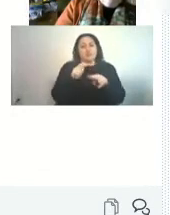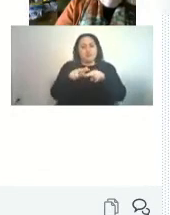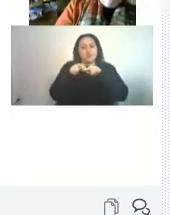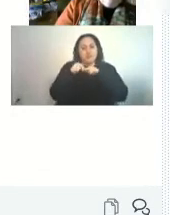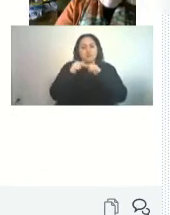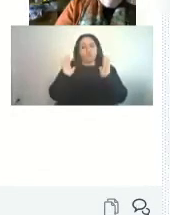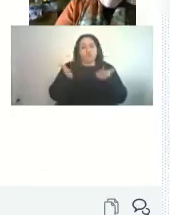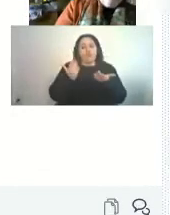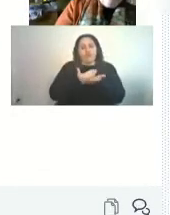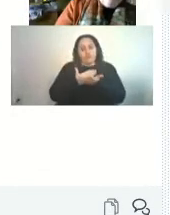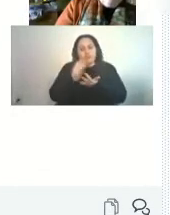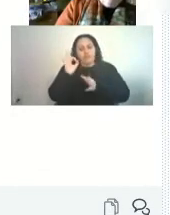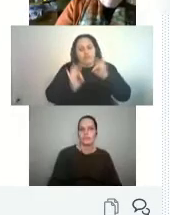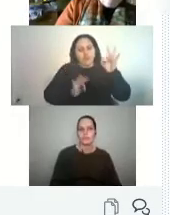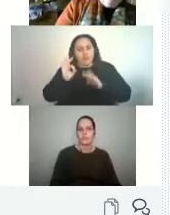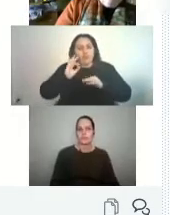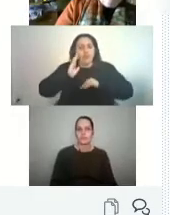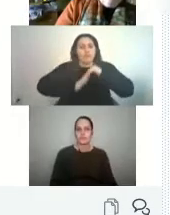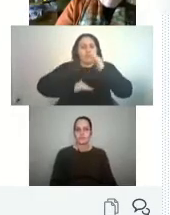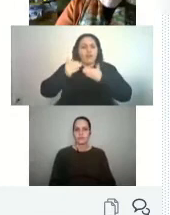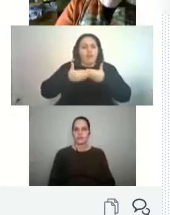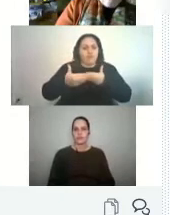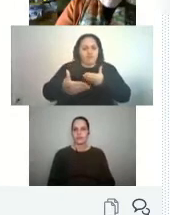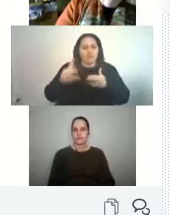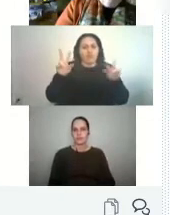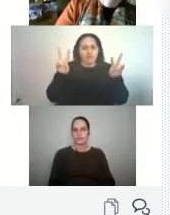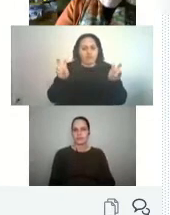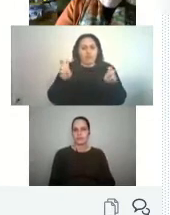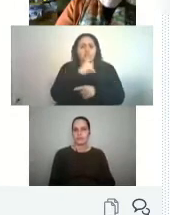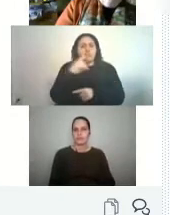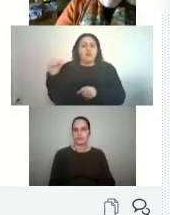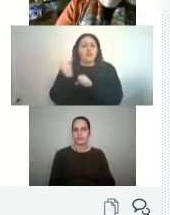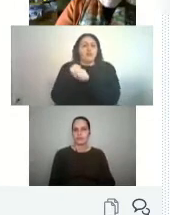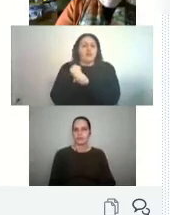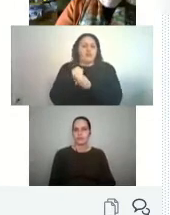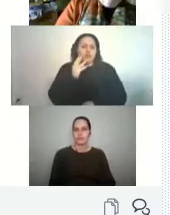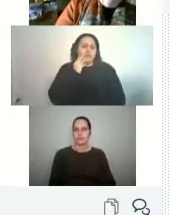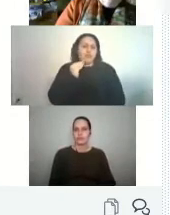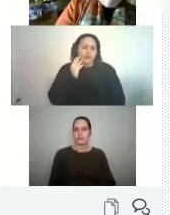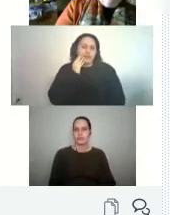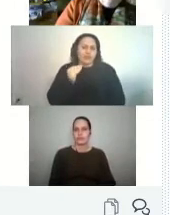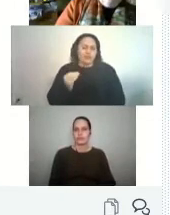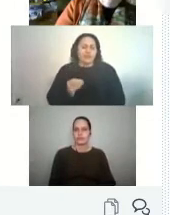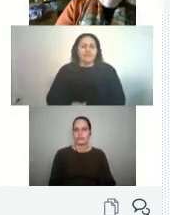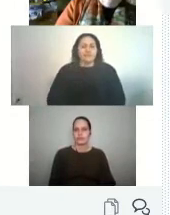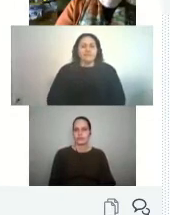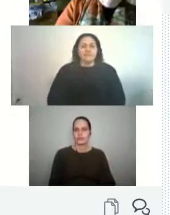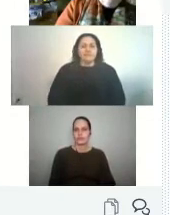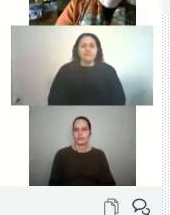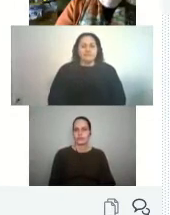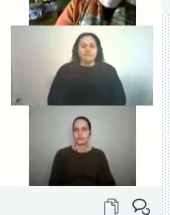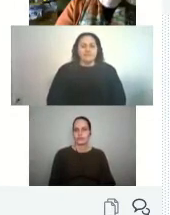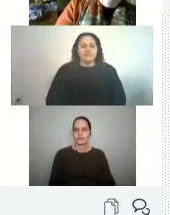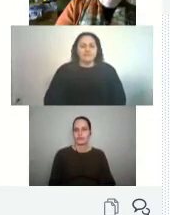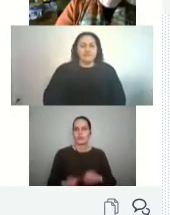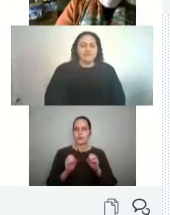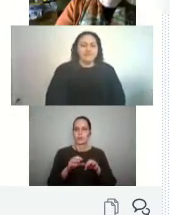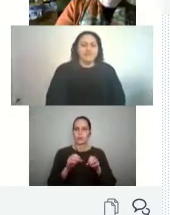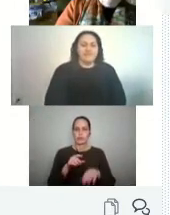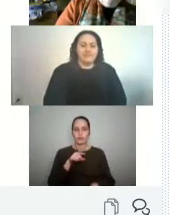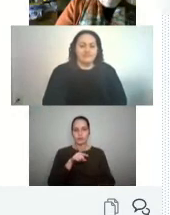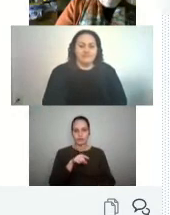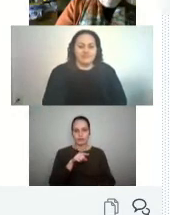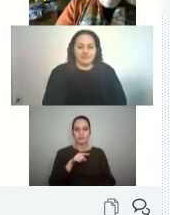estamos preparando também uma atividade, né, em relação ao centenário do Paulo Freire, o educador que nos inspira